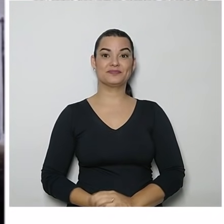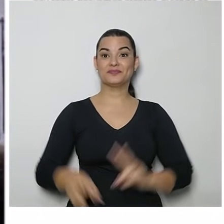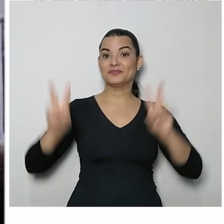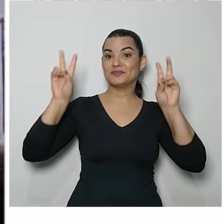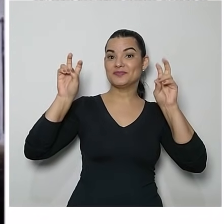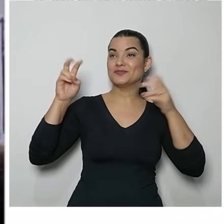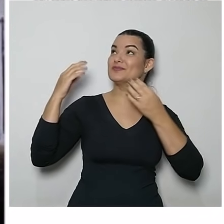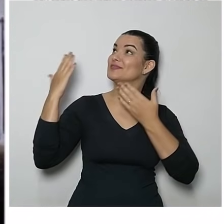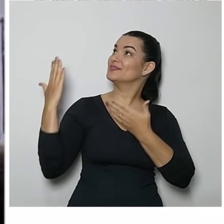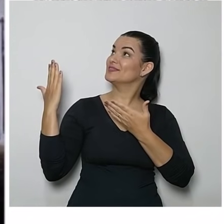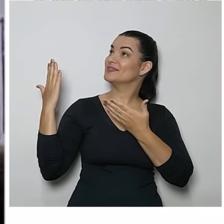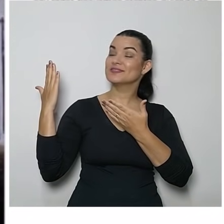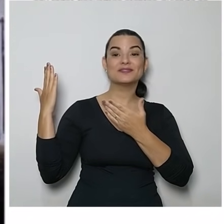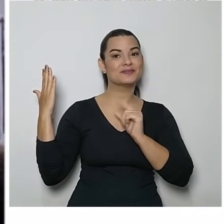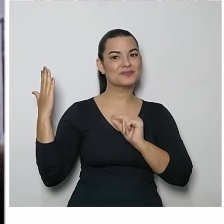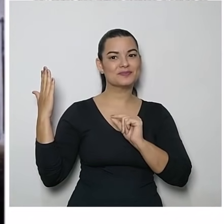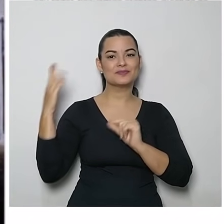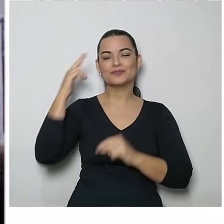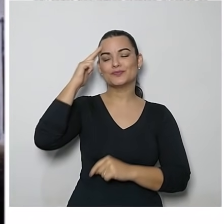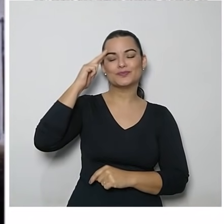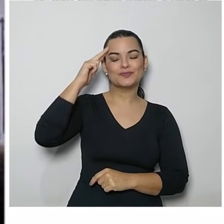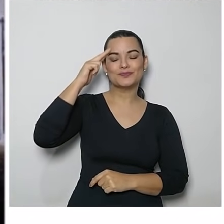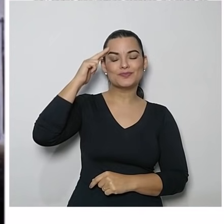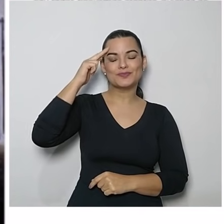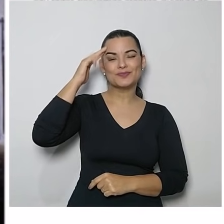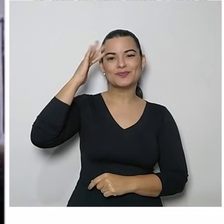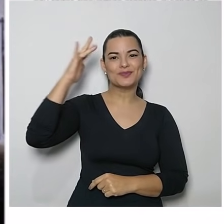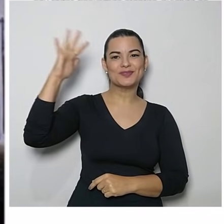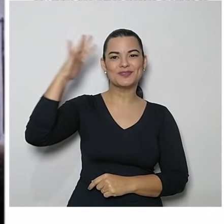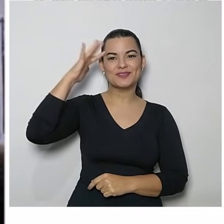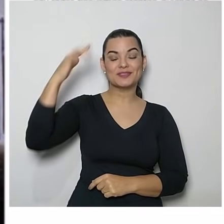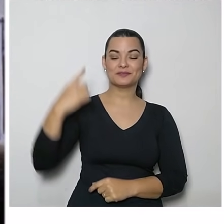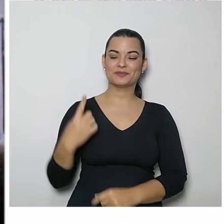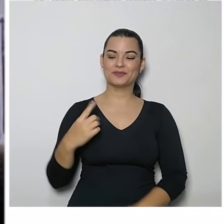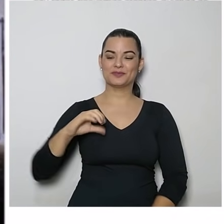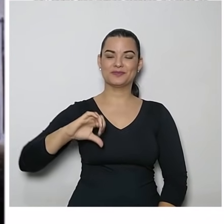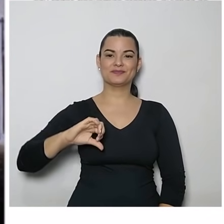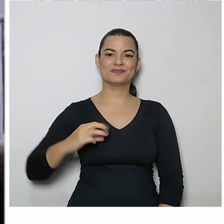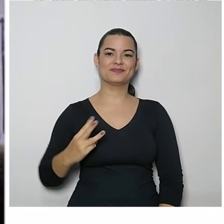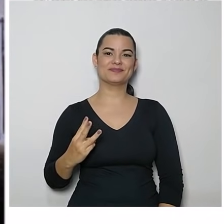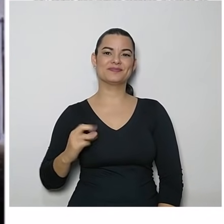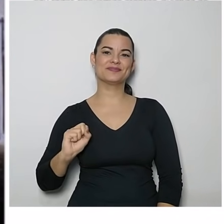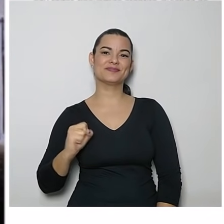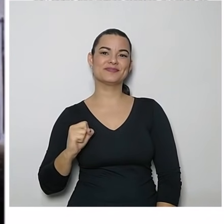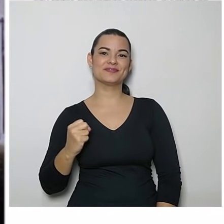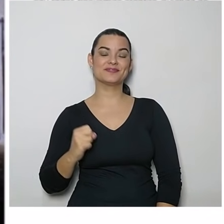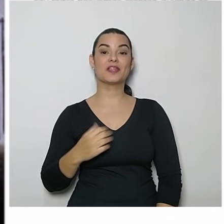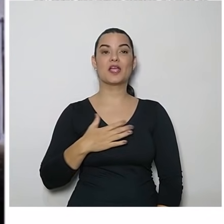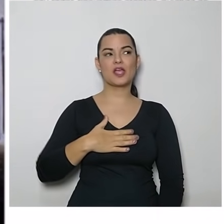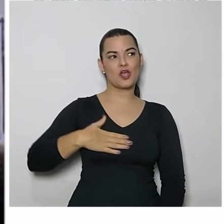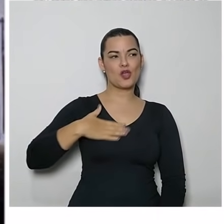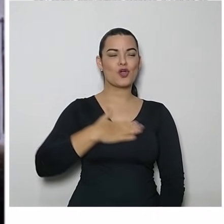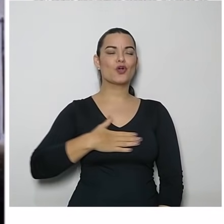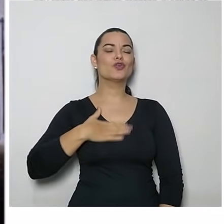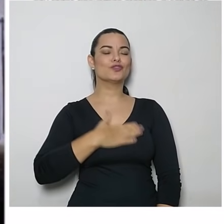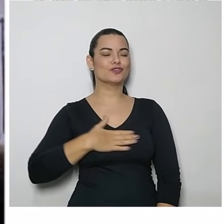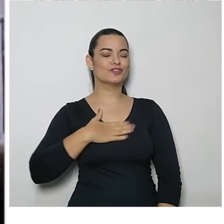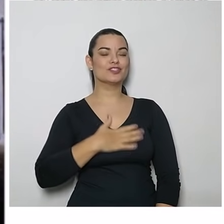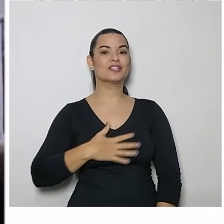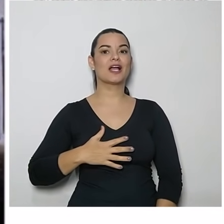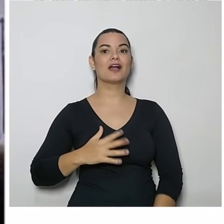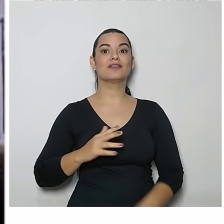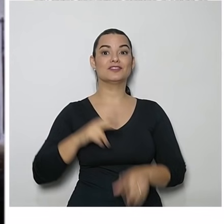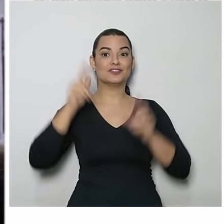O título dessa obra é Sonho, de 1938. Gostava muito de ir na garupa